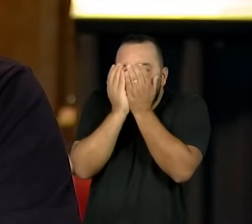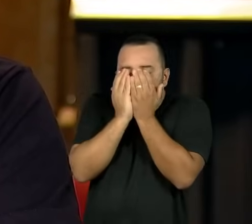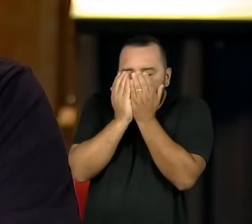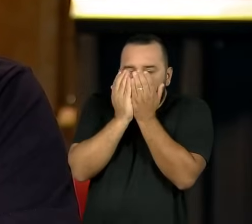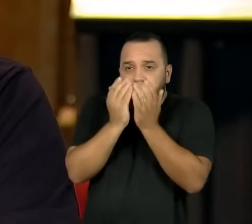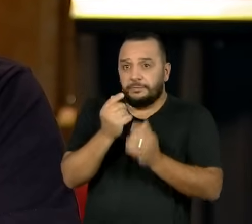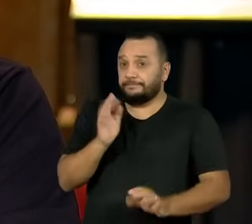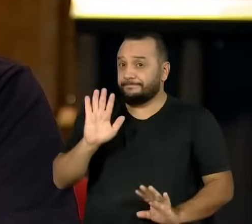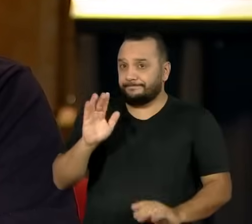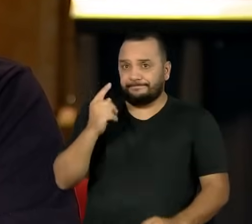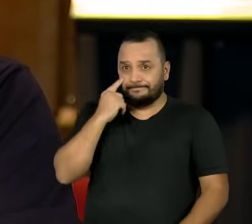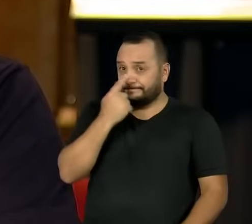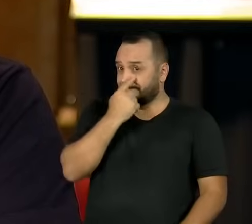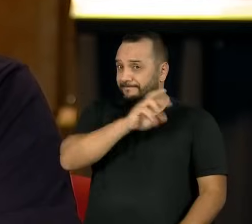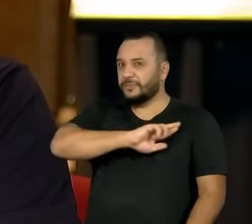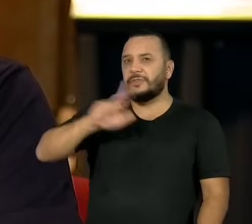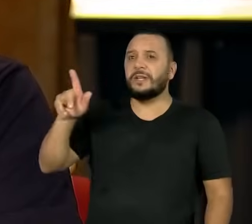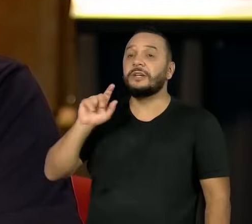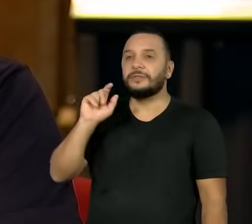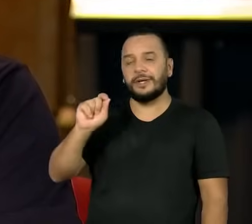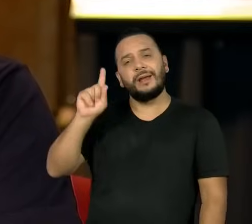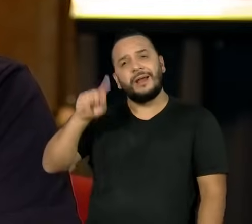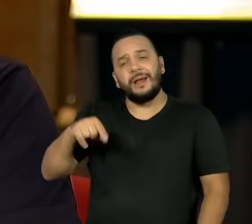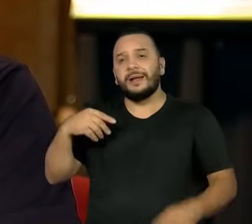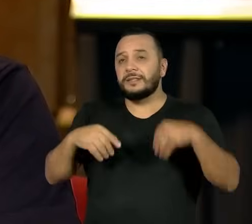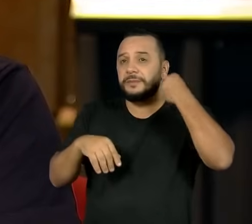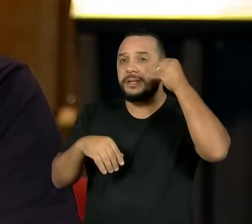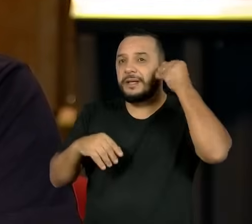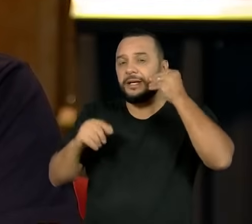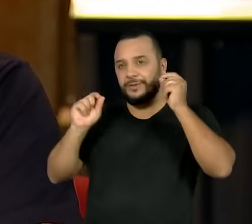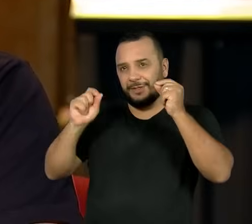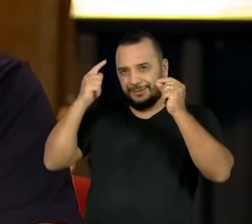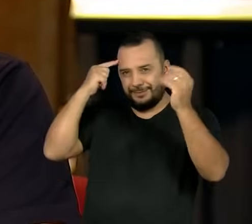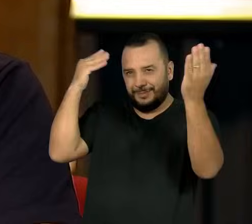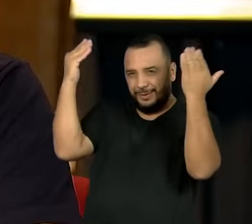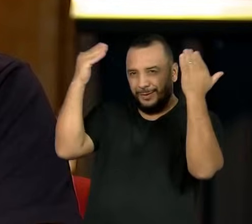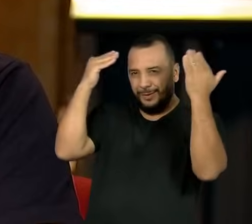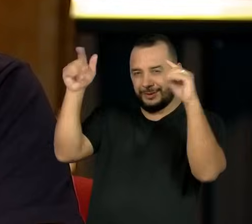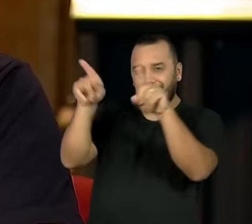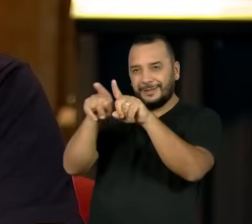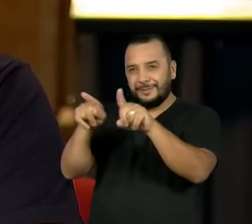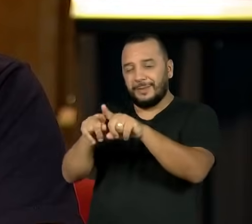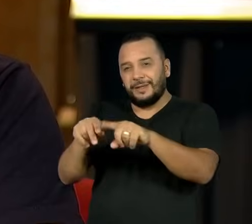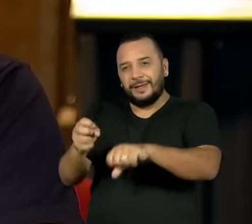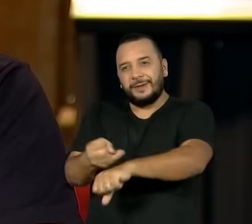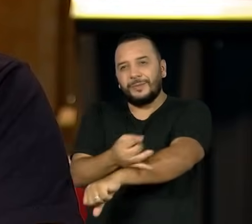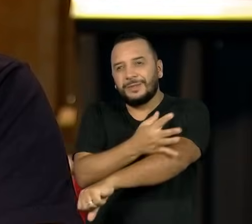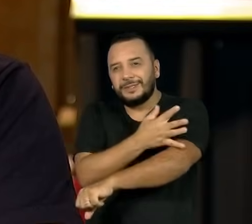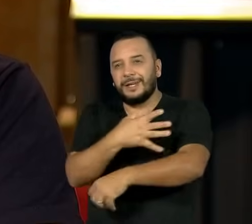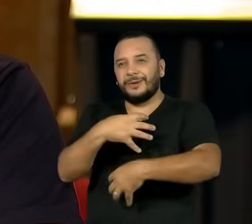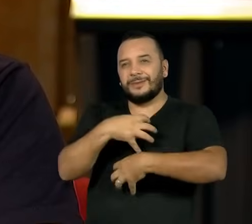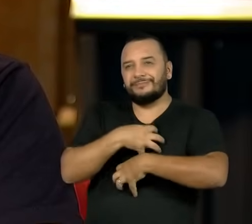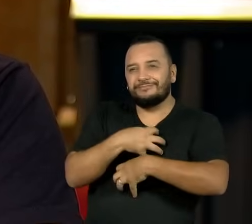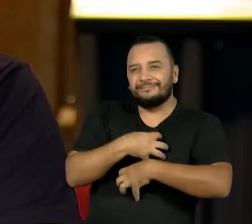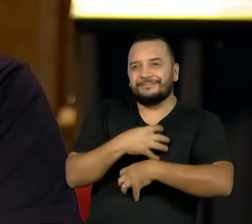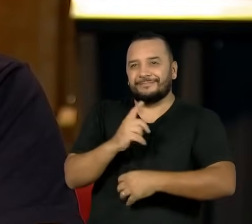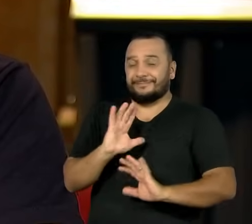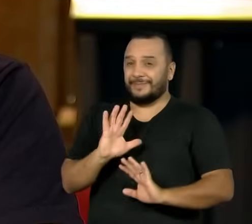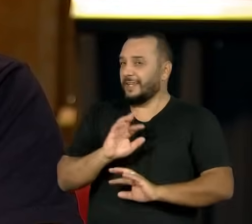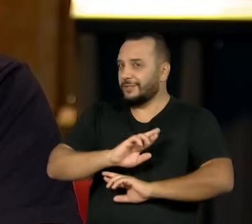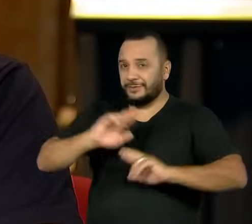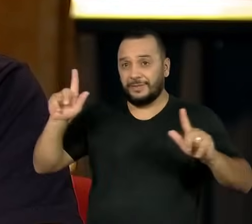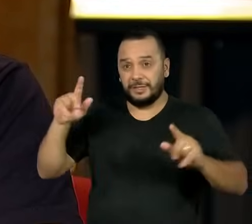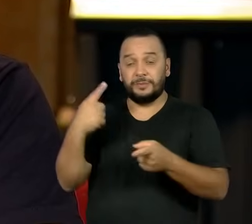antidepressivos convencionais, que é a experiência psicológica e emocional. Hoje a gente tem muita clareza que